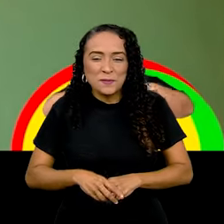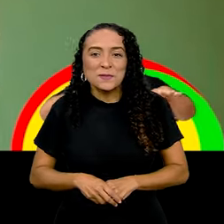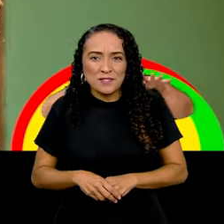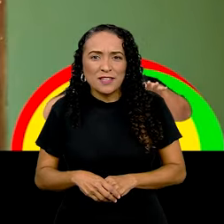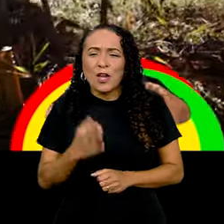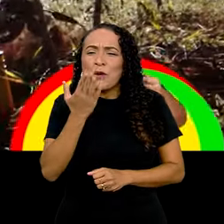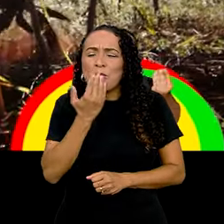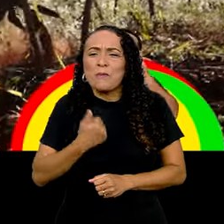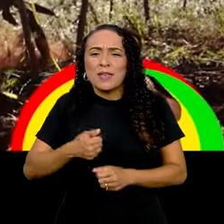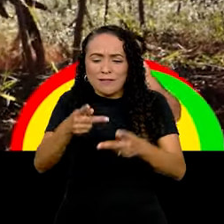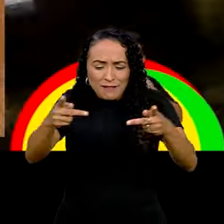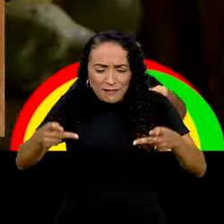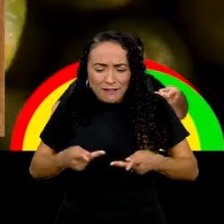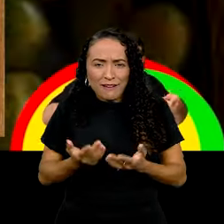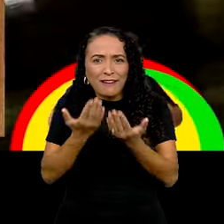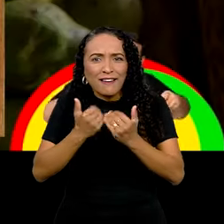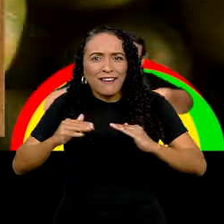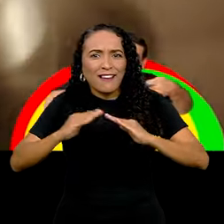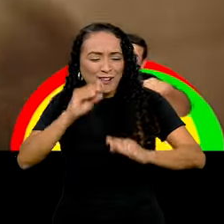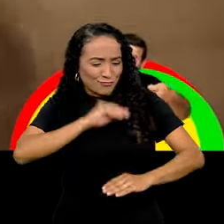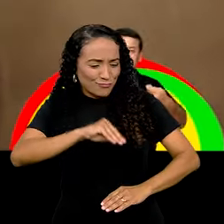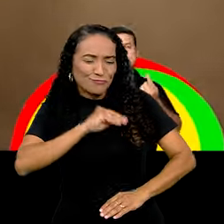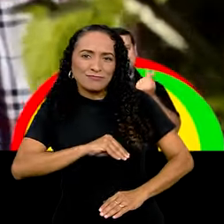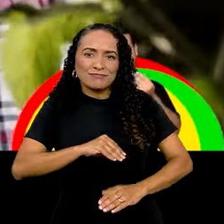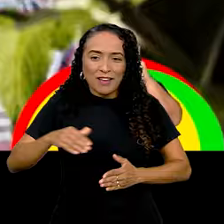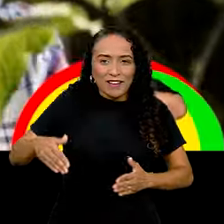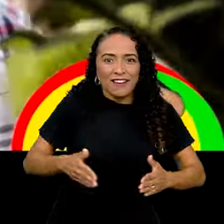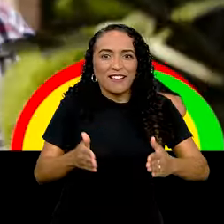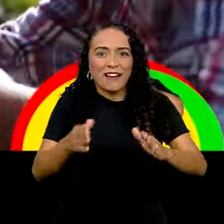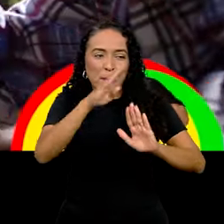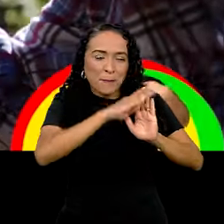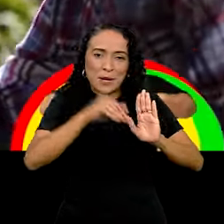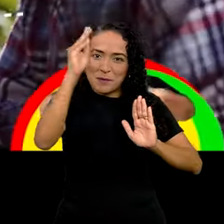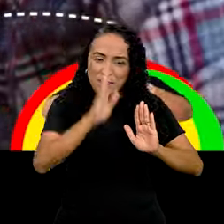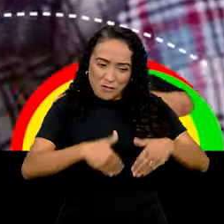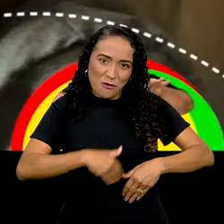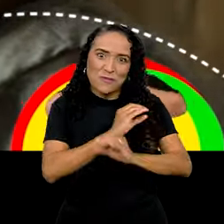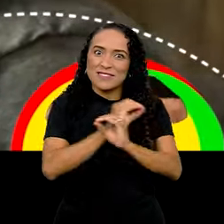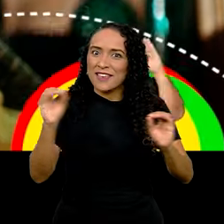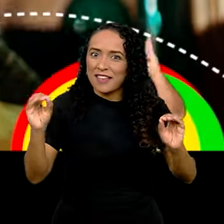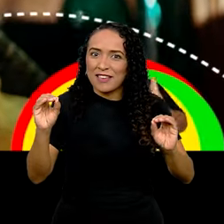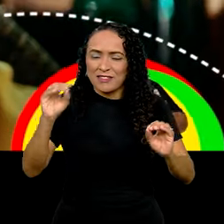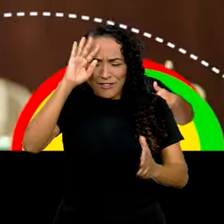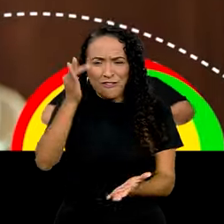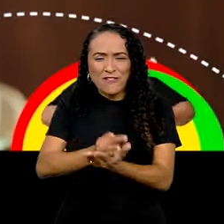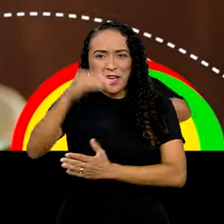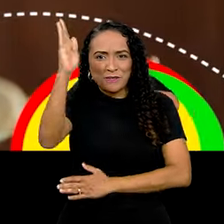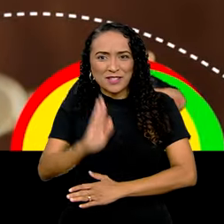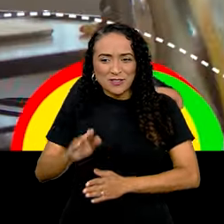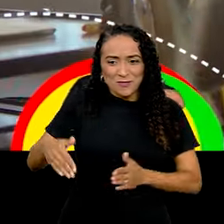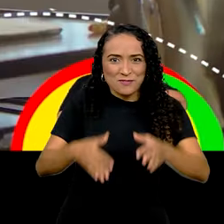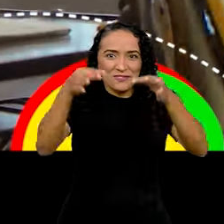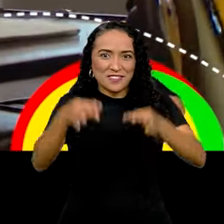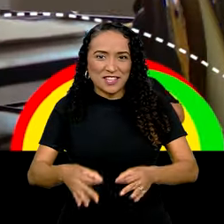todo mundo pra comida chegar no prato e a renda no bolso o caminho é o Plano Brasil sem fome fé no